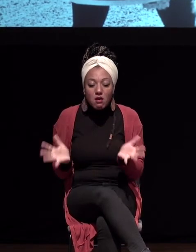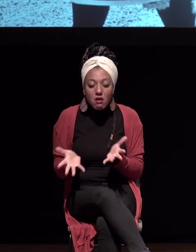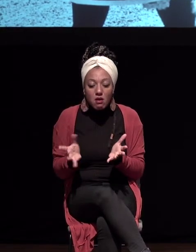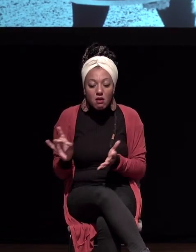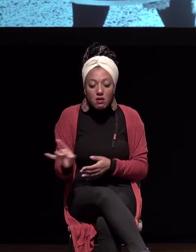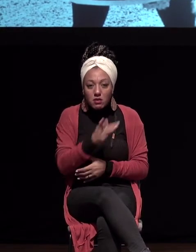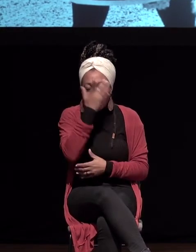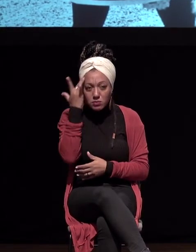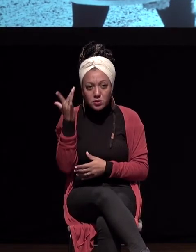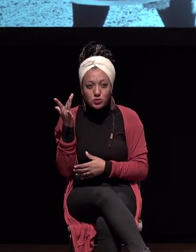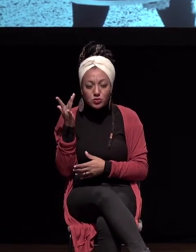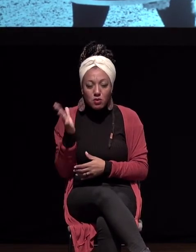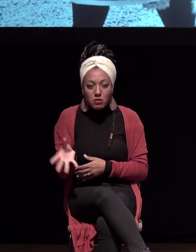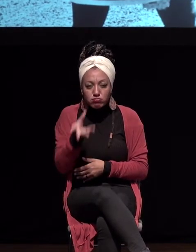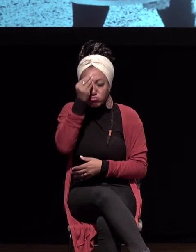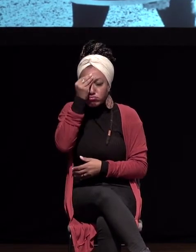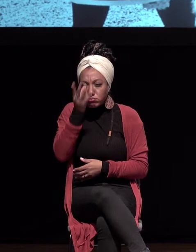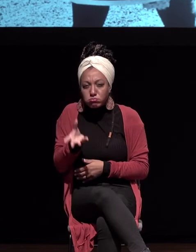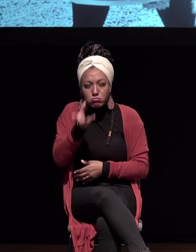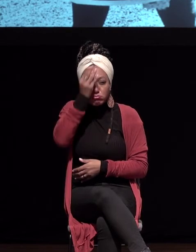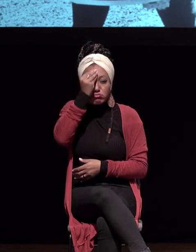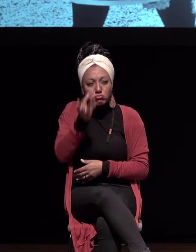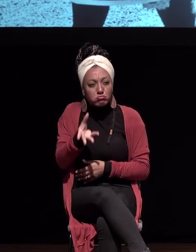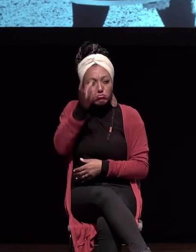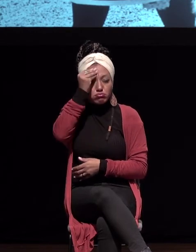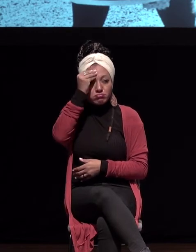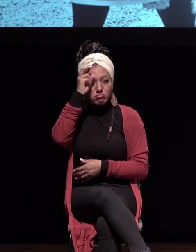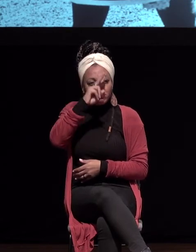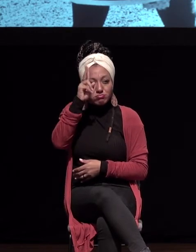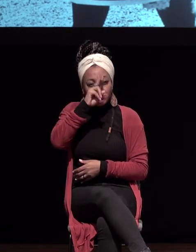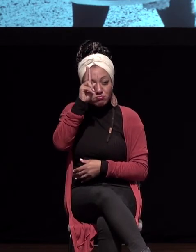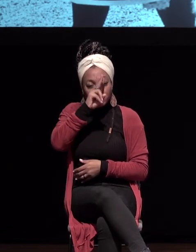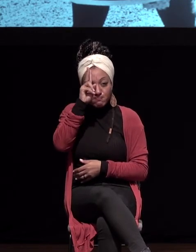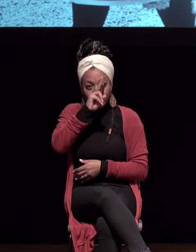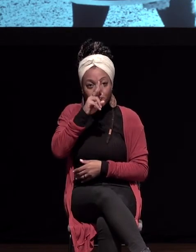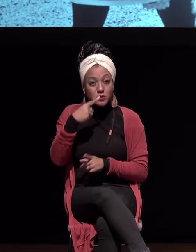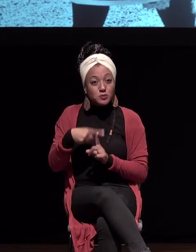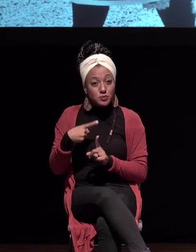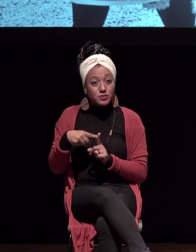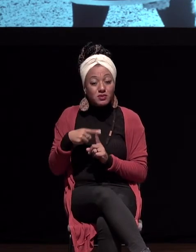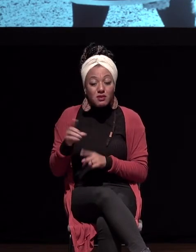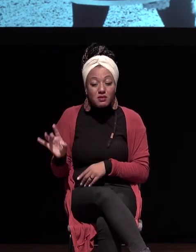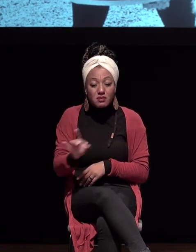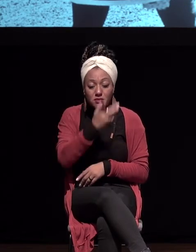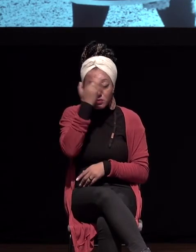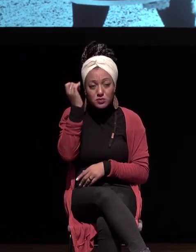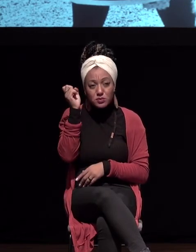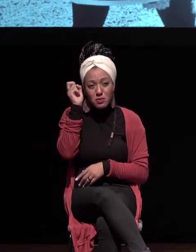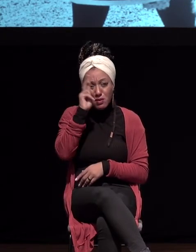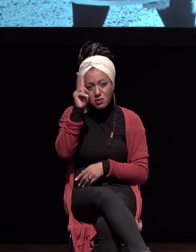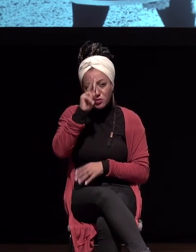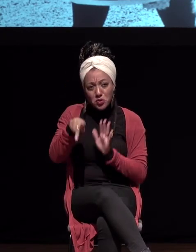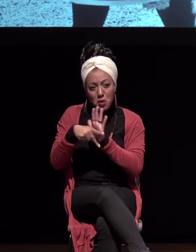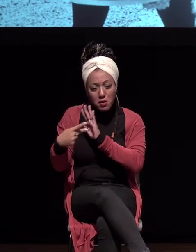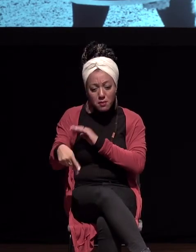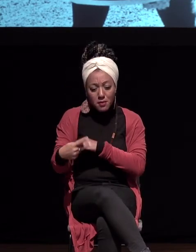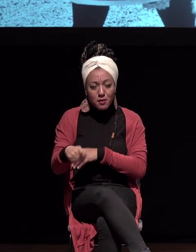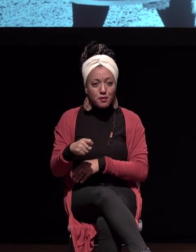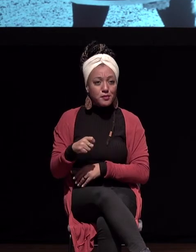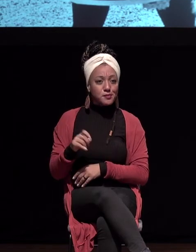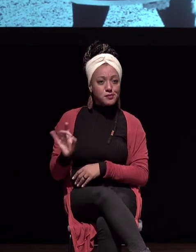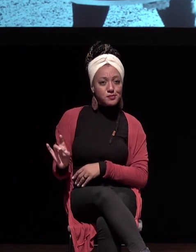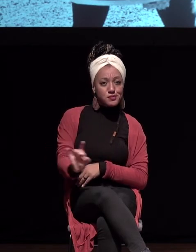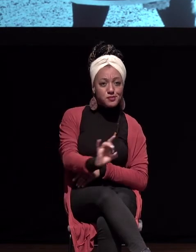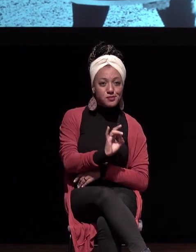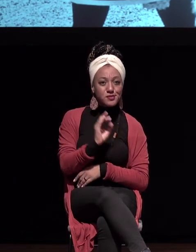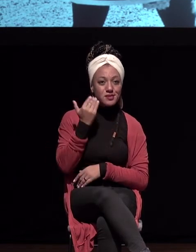de experiência, para legitimar esse tipo de metodologia, né? Que parte da história das pessoas, que parte do afeto, que parte de entender que o